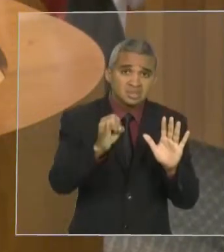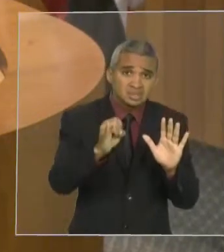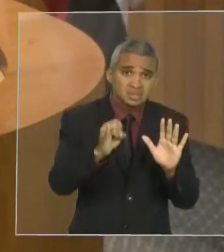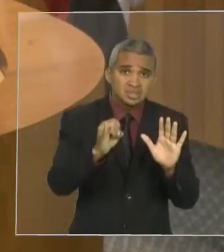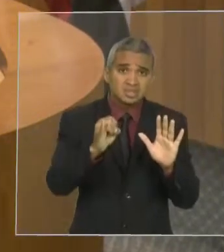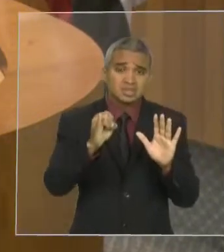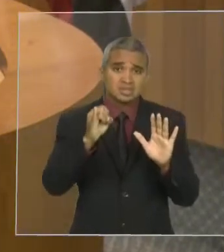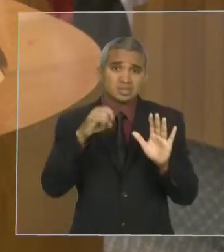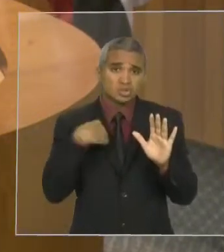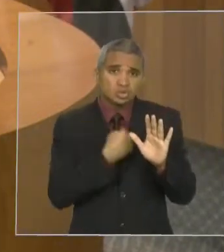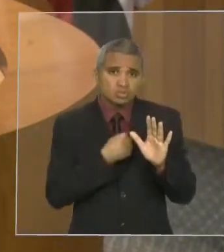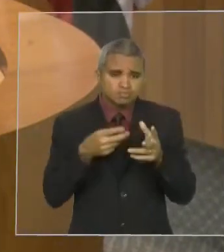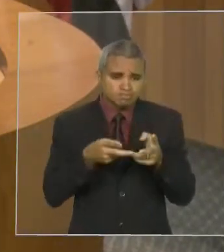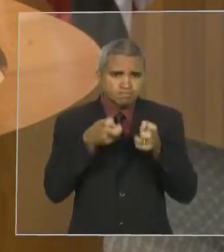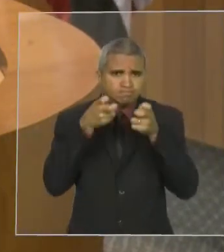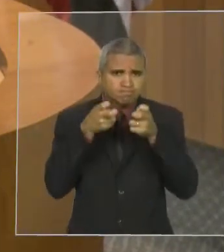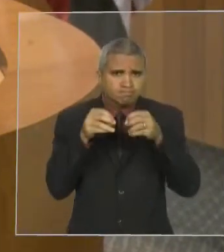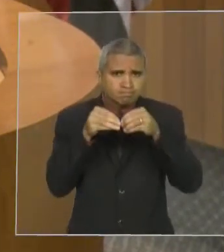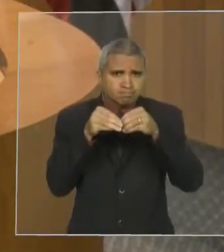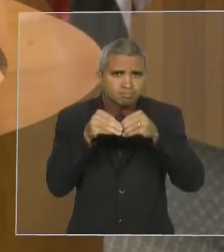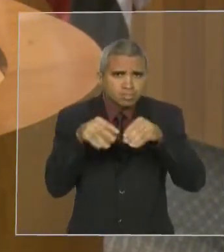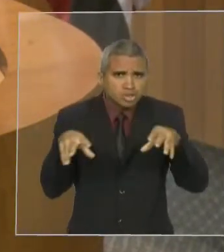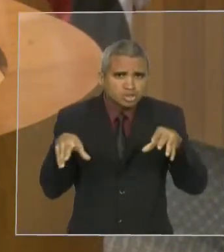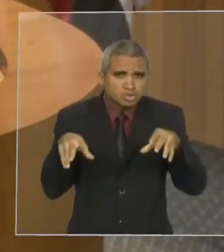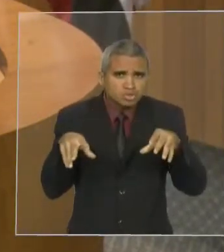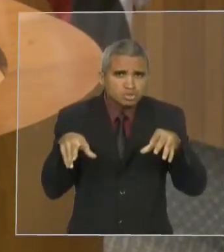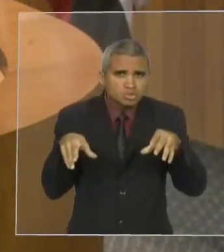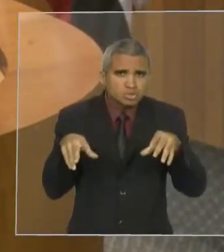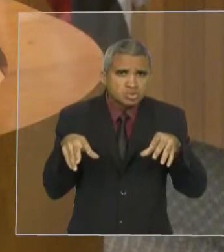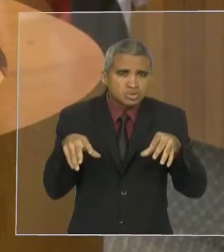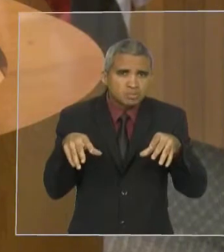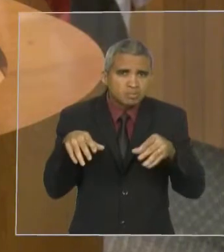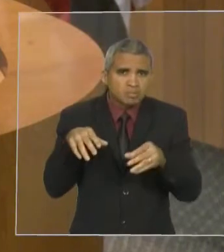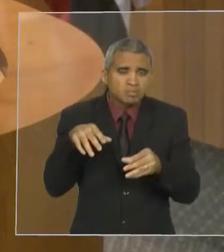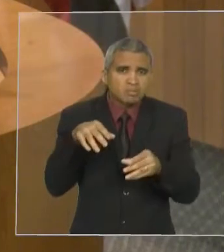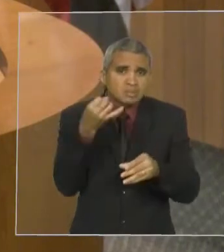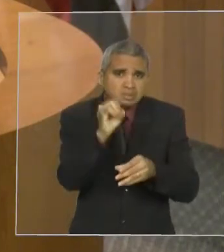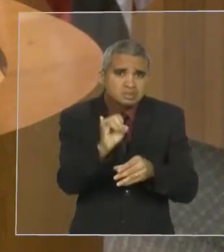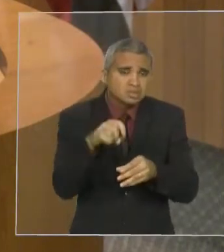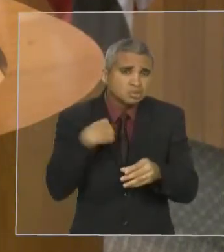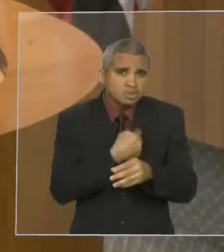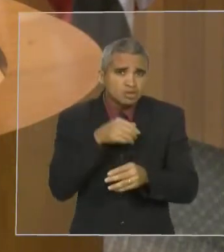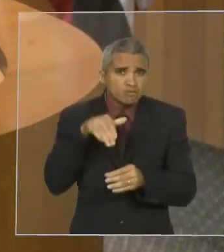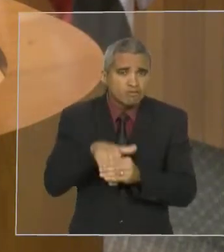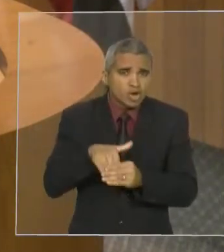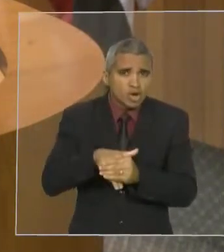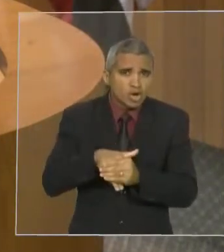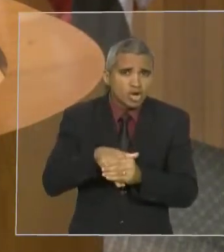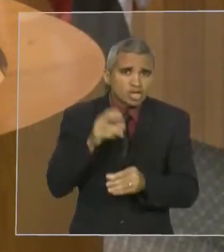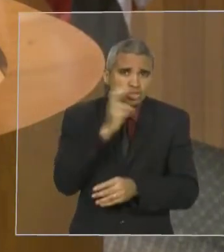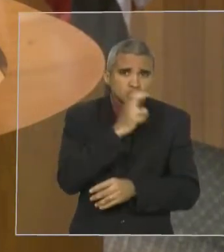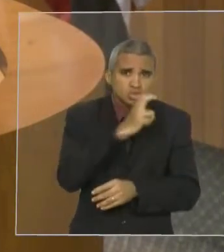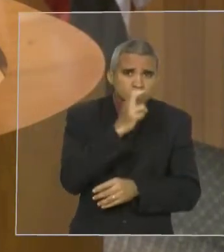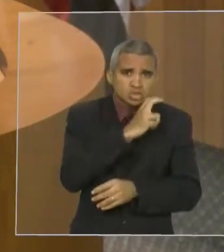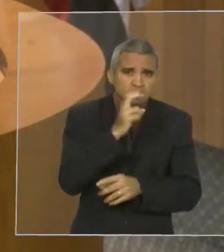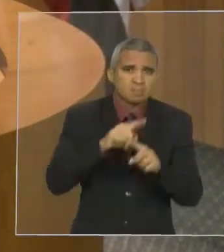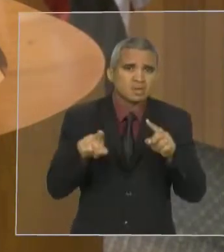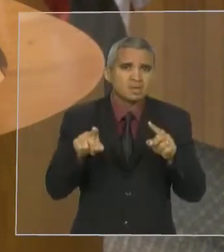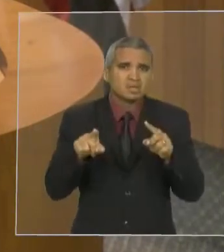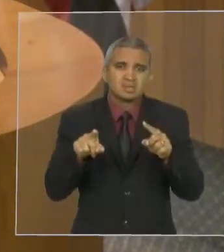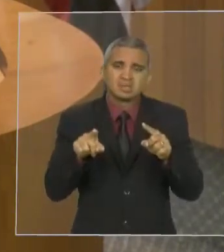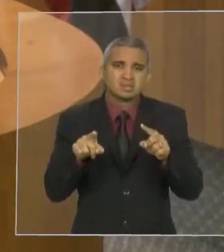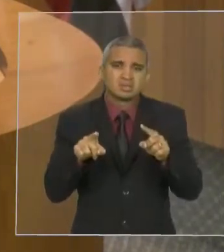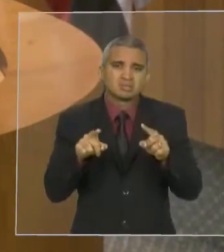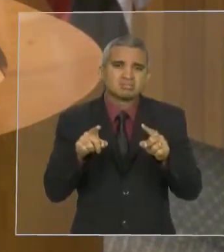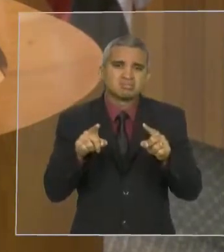prejuízo fosse ocasionado pela não votação em regime de urgência, eu seria o primeiro a apoiar. Mas não há, senhoras e senhores